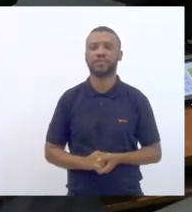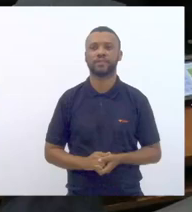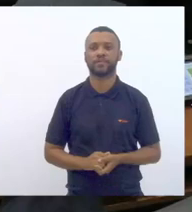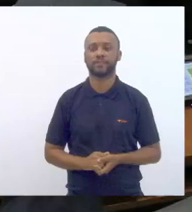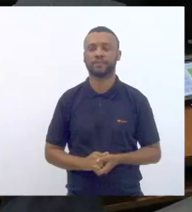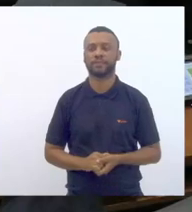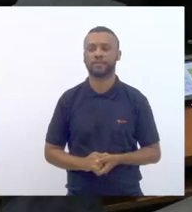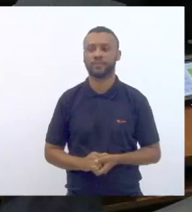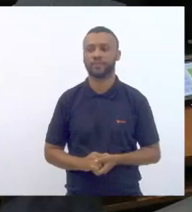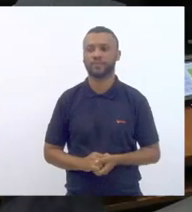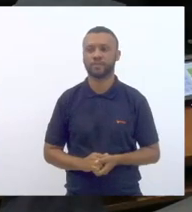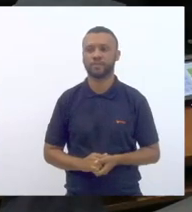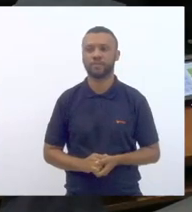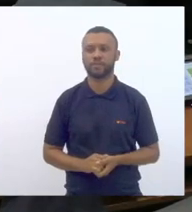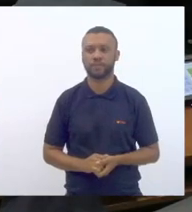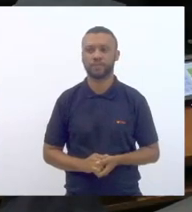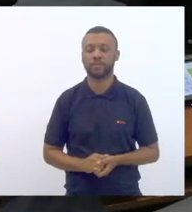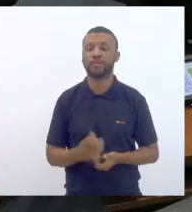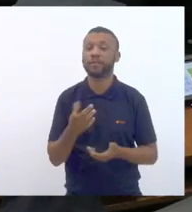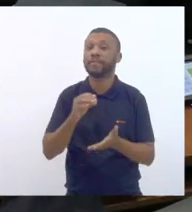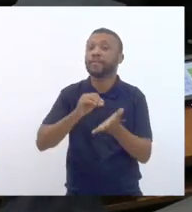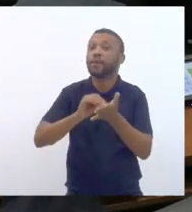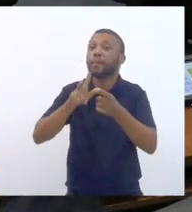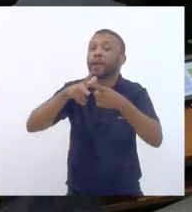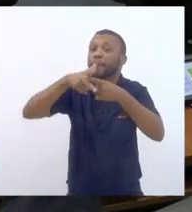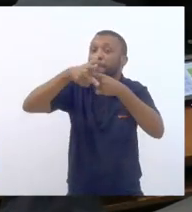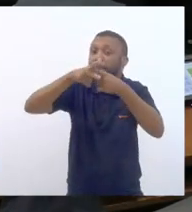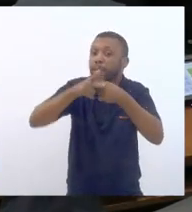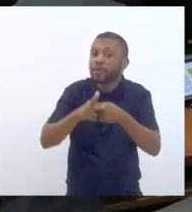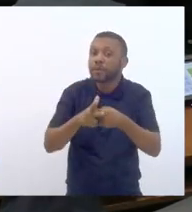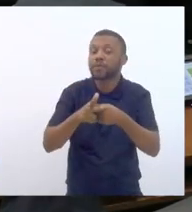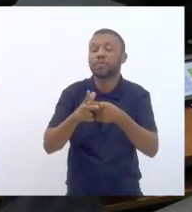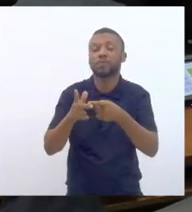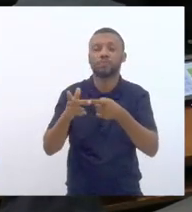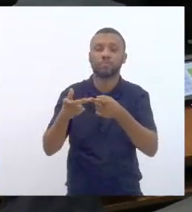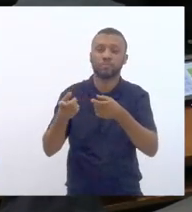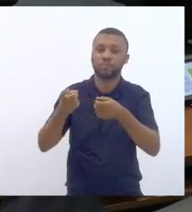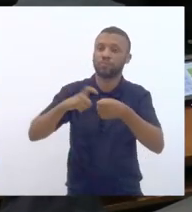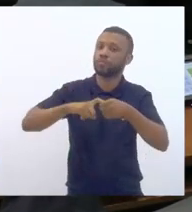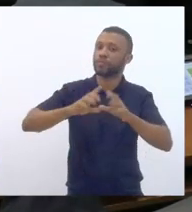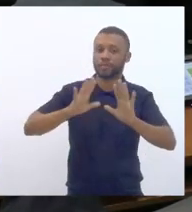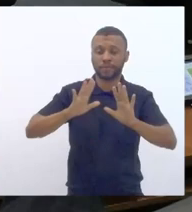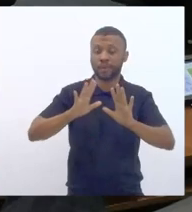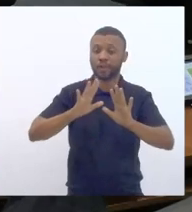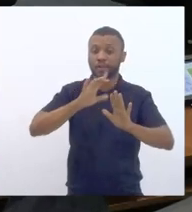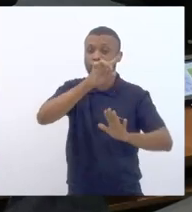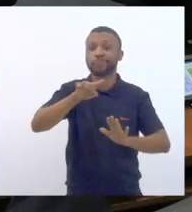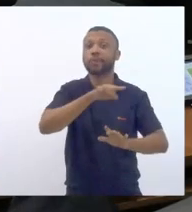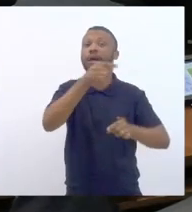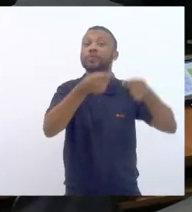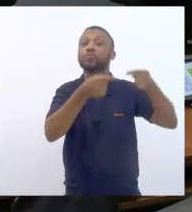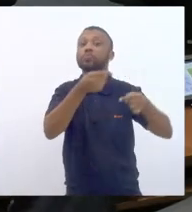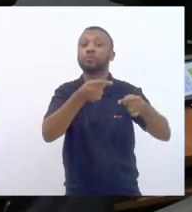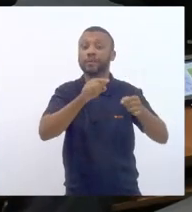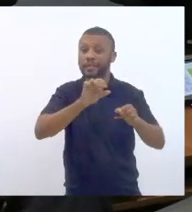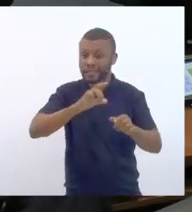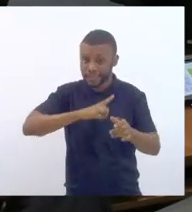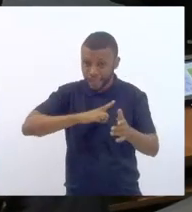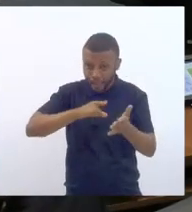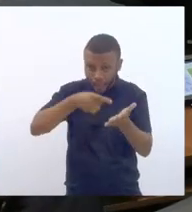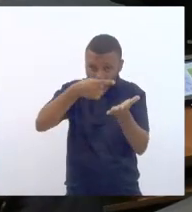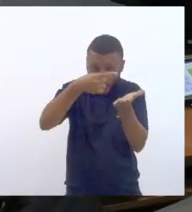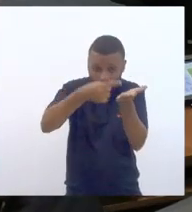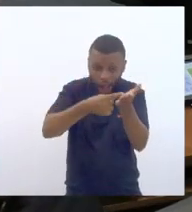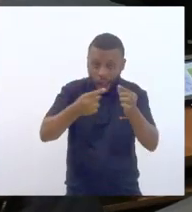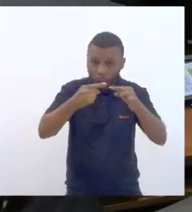Só o artigo 6? Nós não cantamos ainda pela manutenção. Não, retirar, vai retirar de pauta. O que não tem acordo vai ter que retirar,